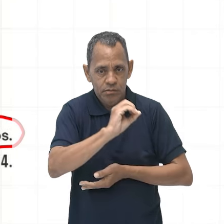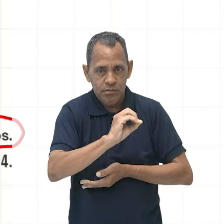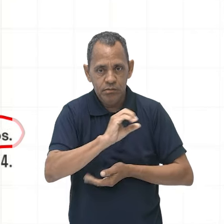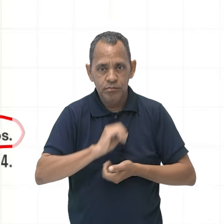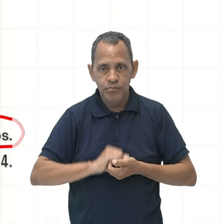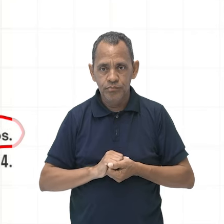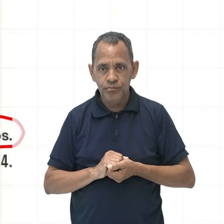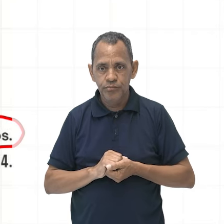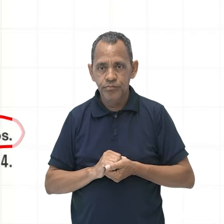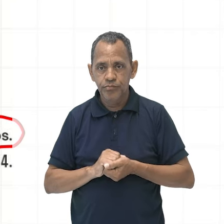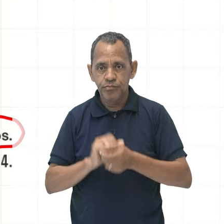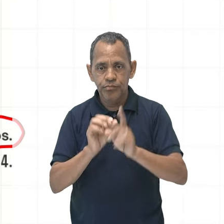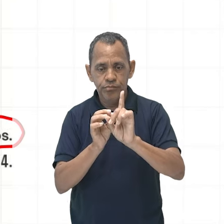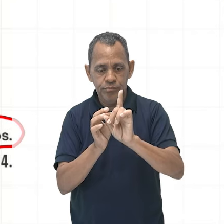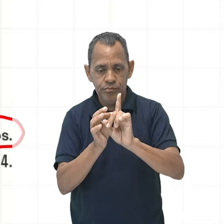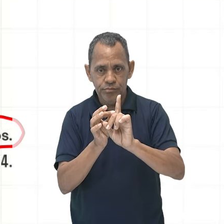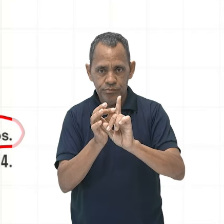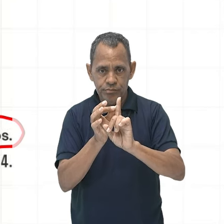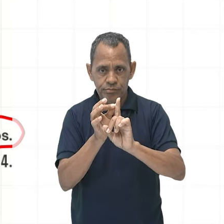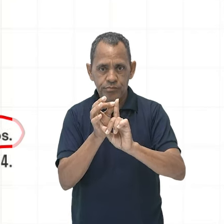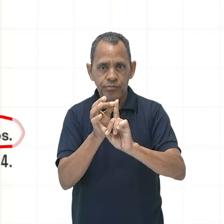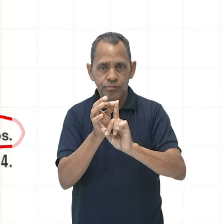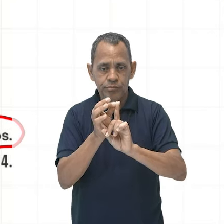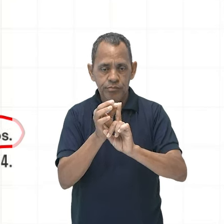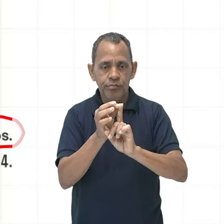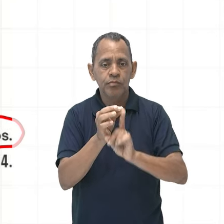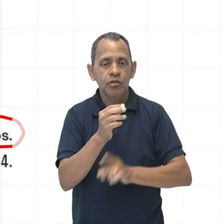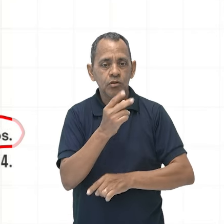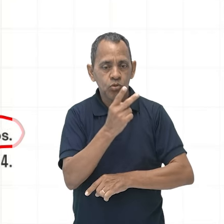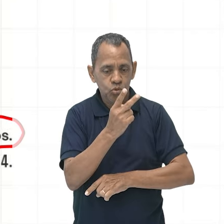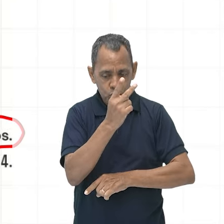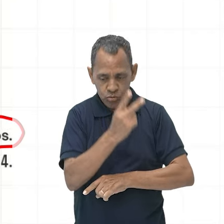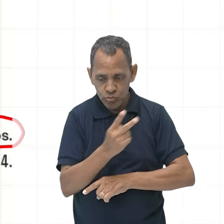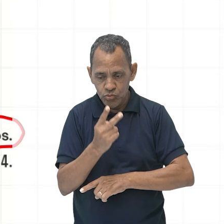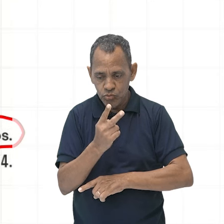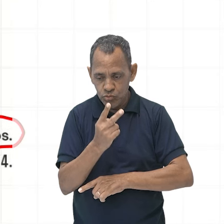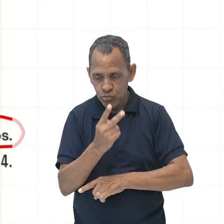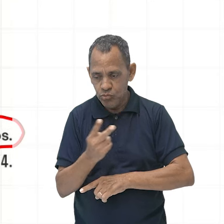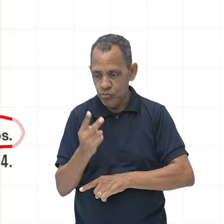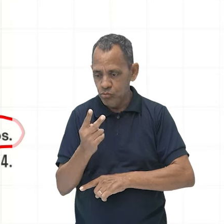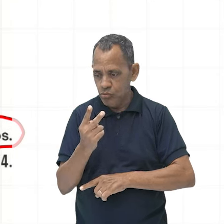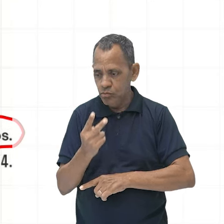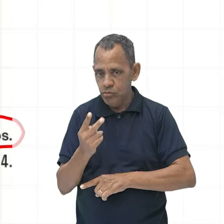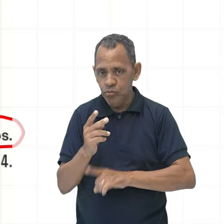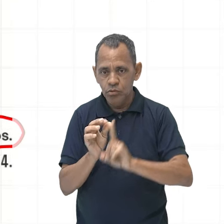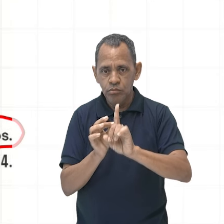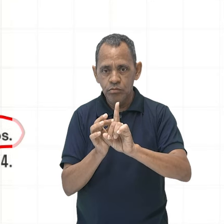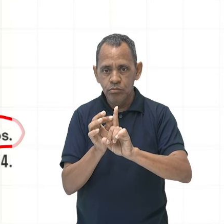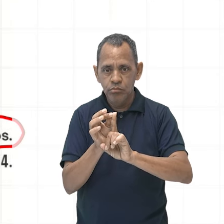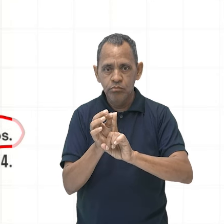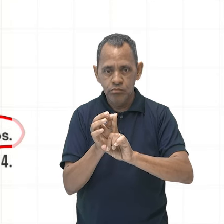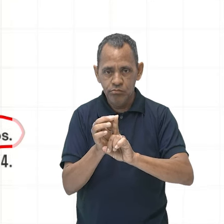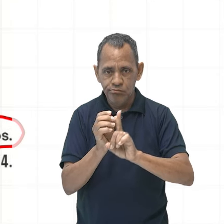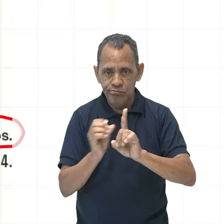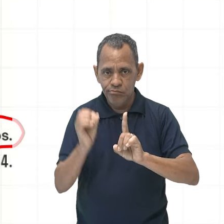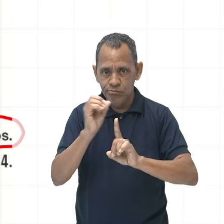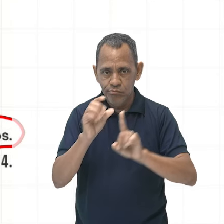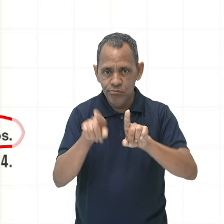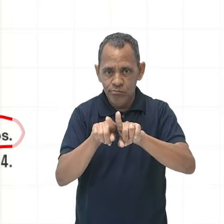a temperatura indo de 2 em 2 graus, né? Nós temos aí a temperatura com essa